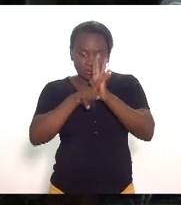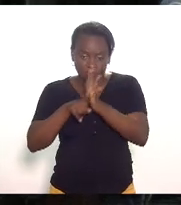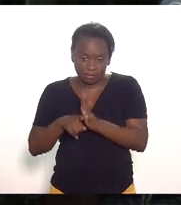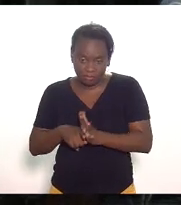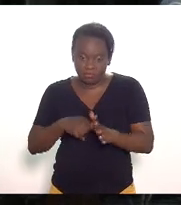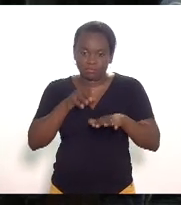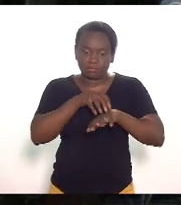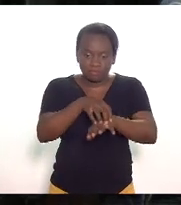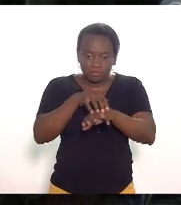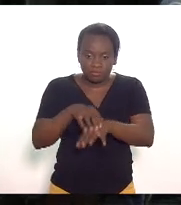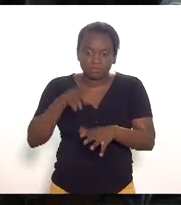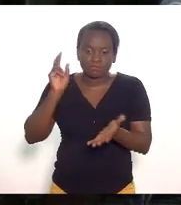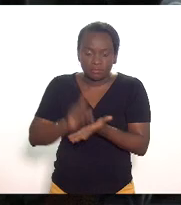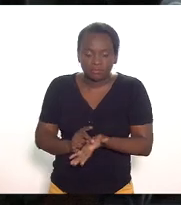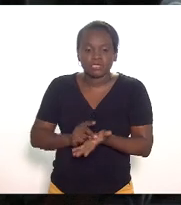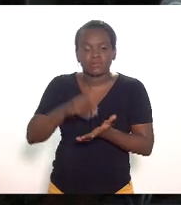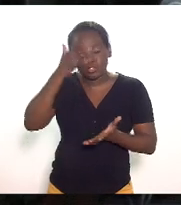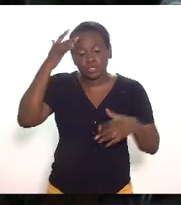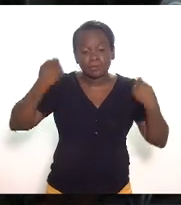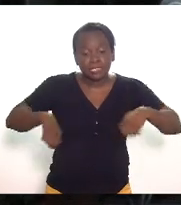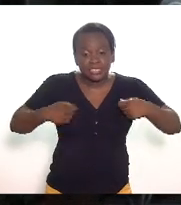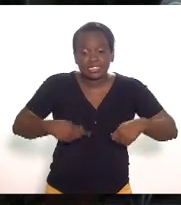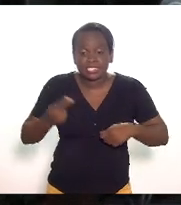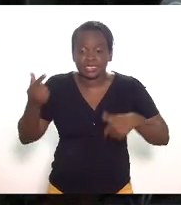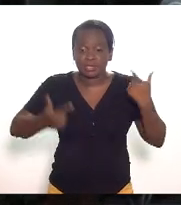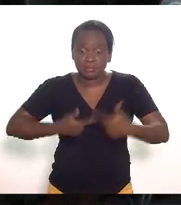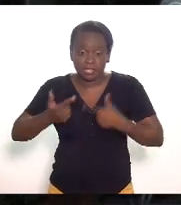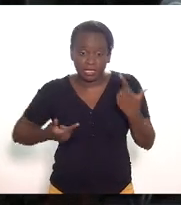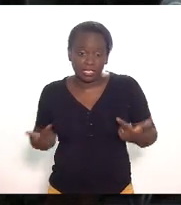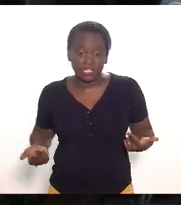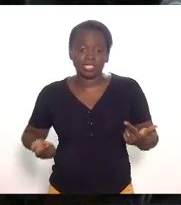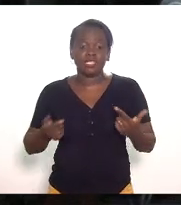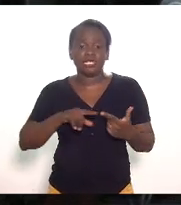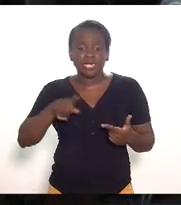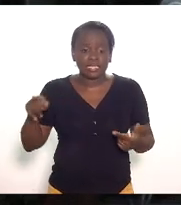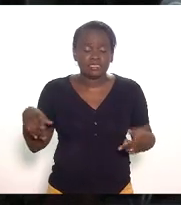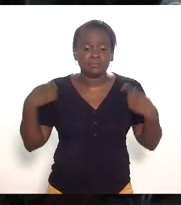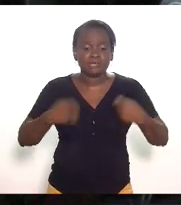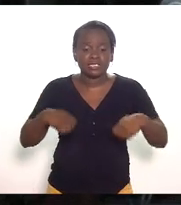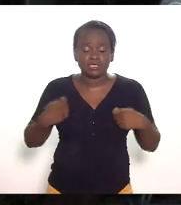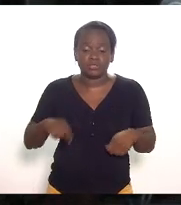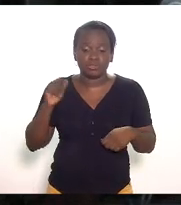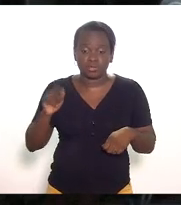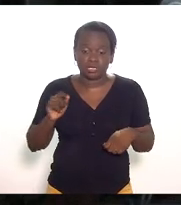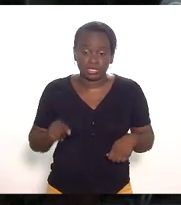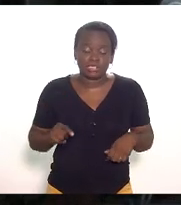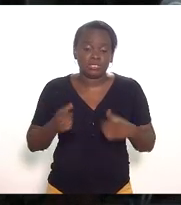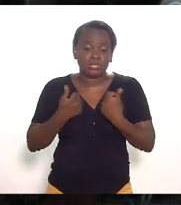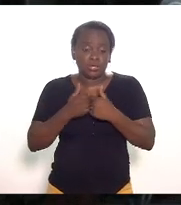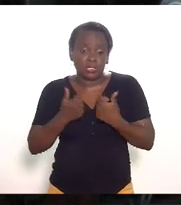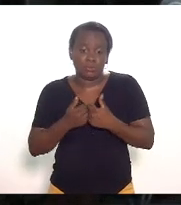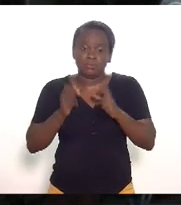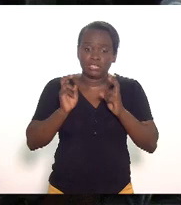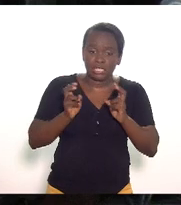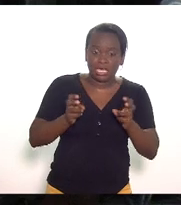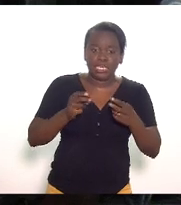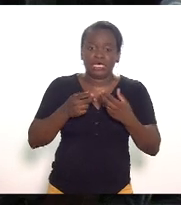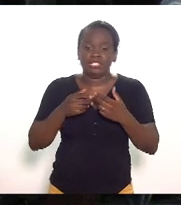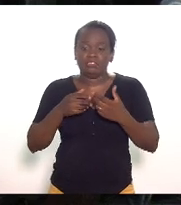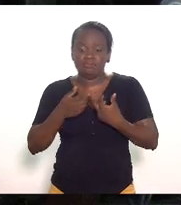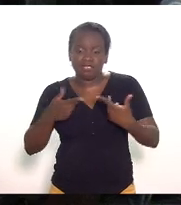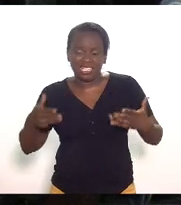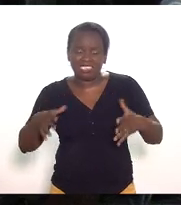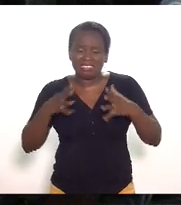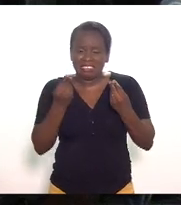aí os transportes, que, de fato, aqueles que precisam sair para trabalhar estão tendo que enfrentar conduções lotadas,